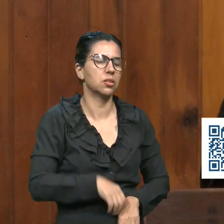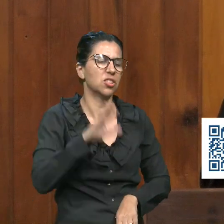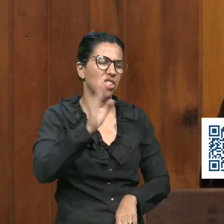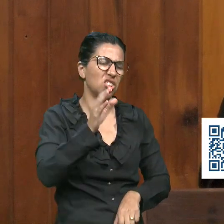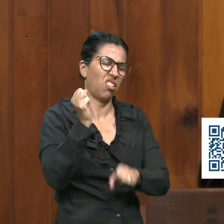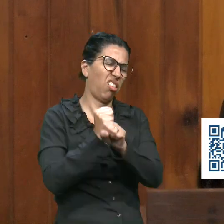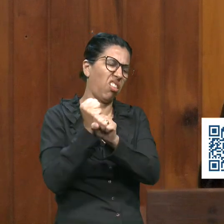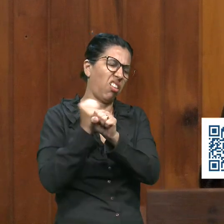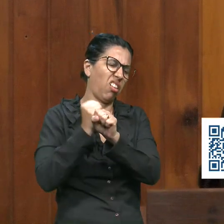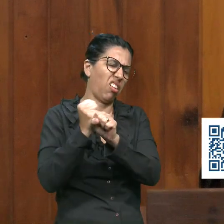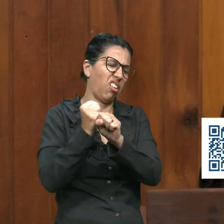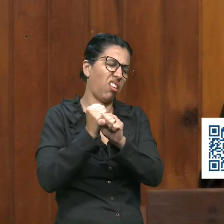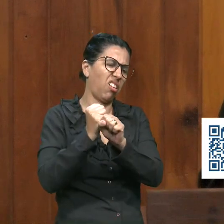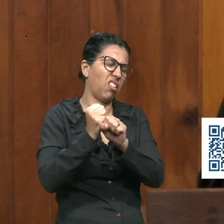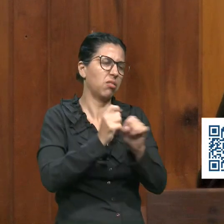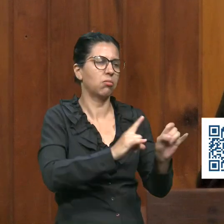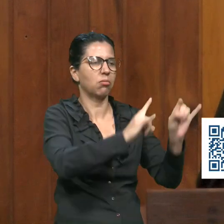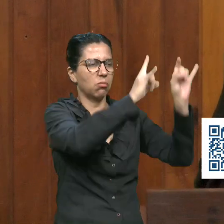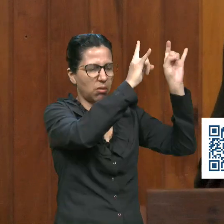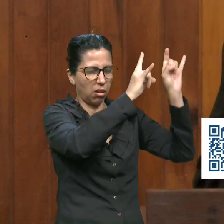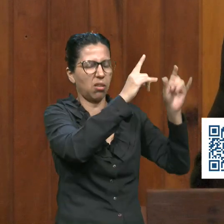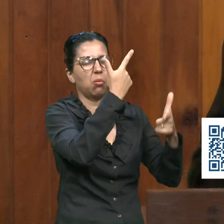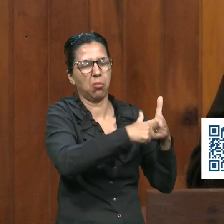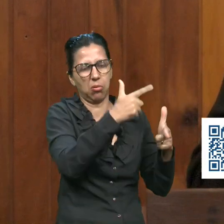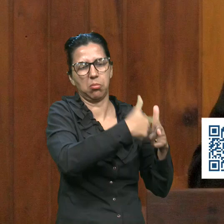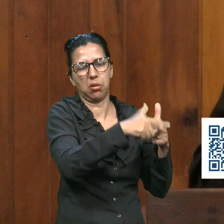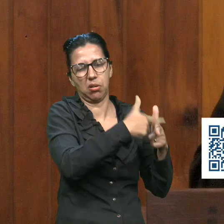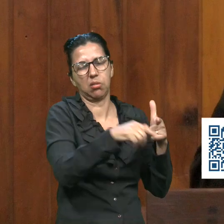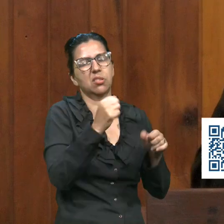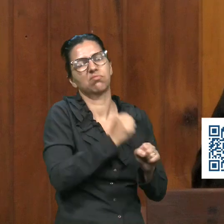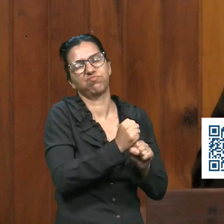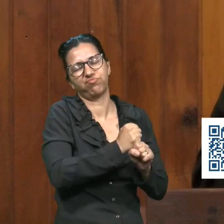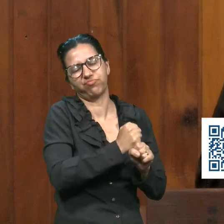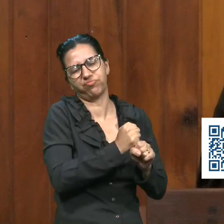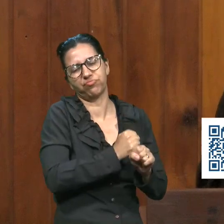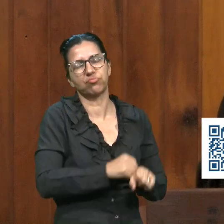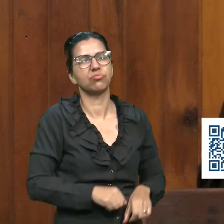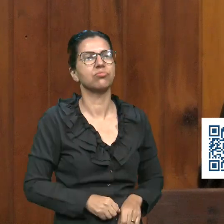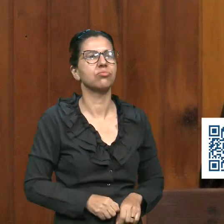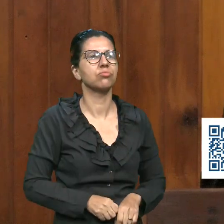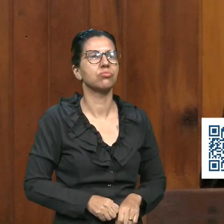prédio. Só que eu venho pedir à Prefeitura Municipal de Marília, que em parceria aí